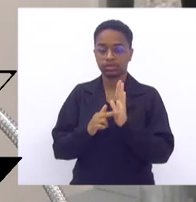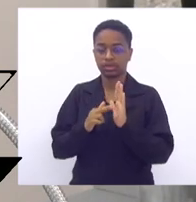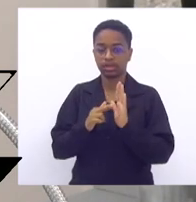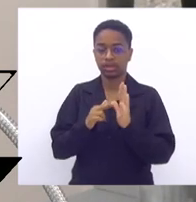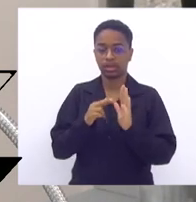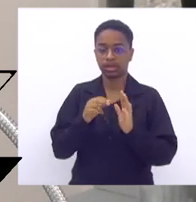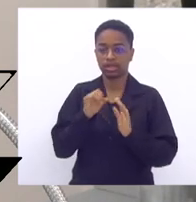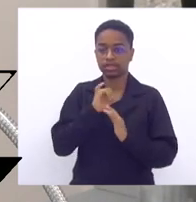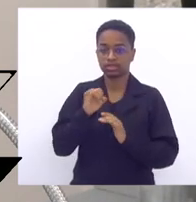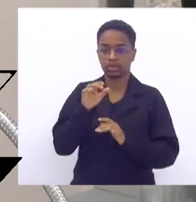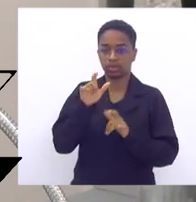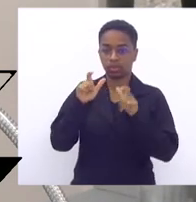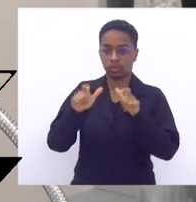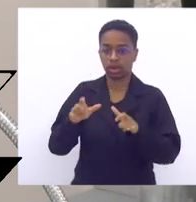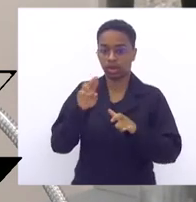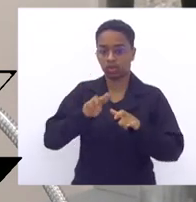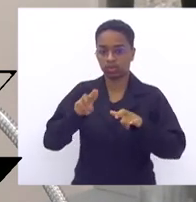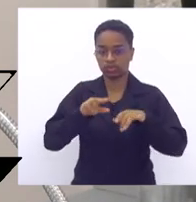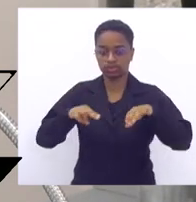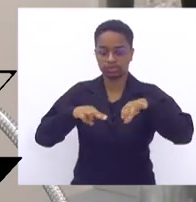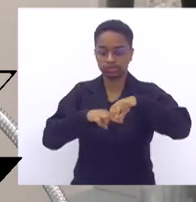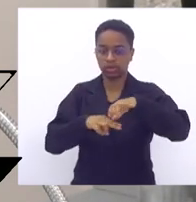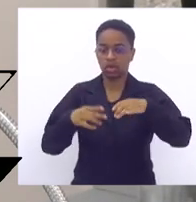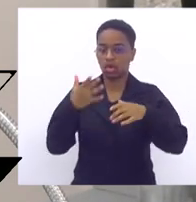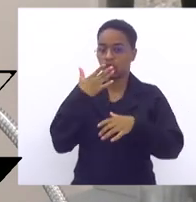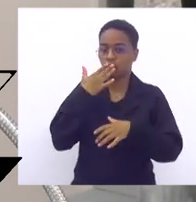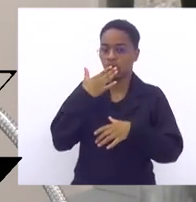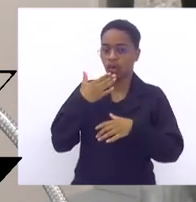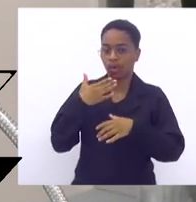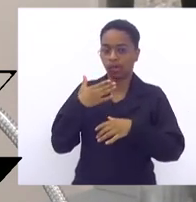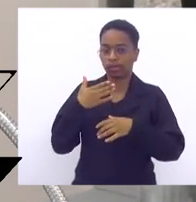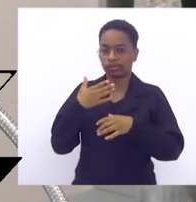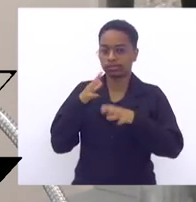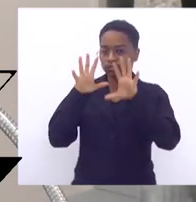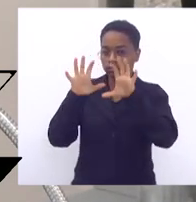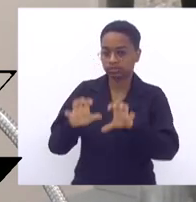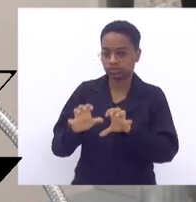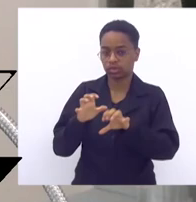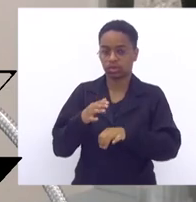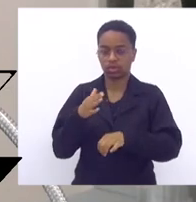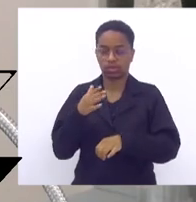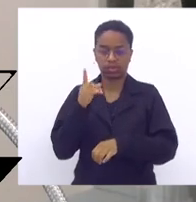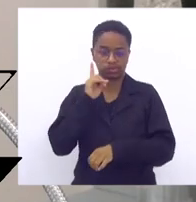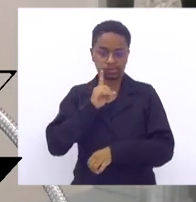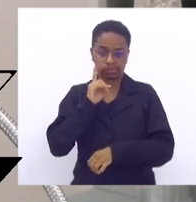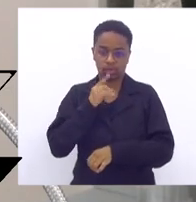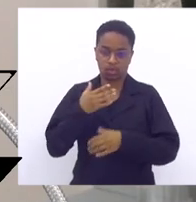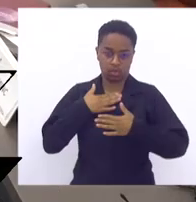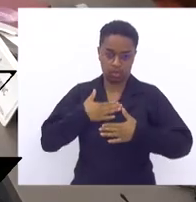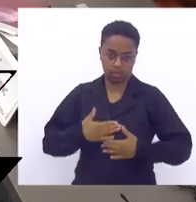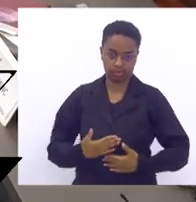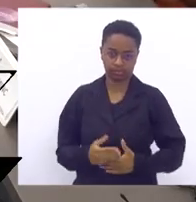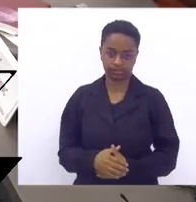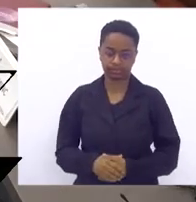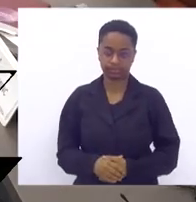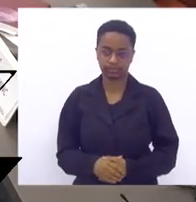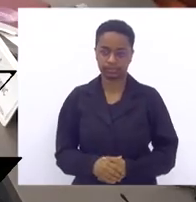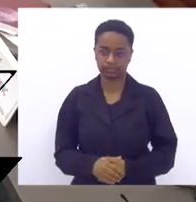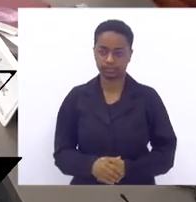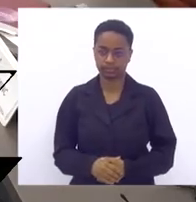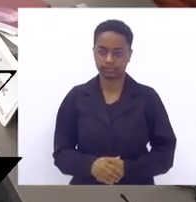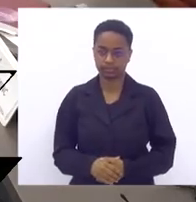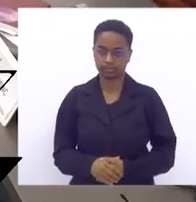de bronzeamento artificial no âmbito do Estado do Rio de Janeiro. Para parecer, deputado Vinícius Cozzolino.